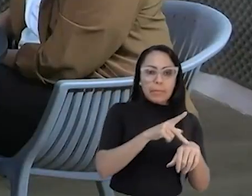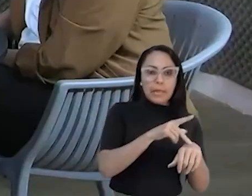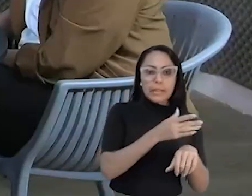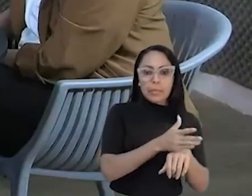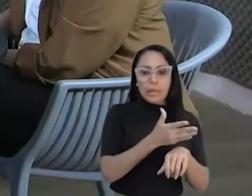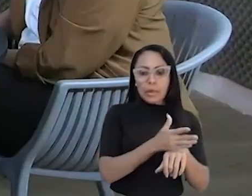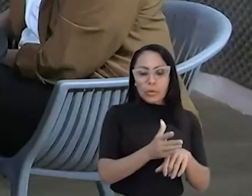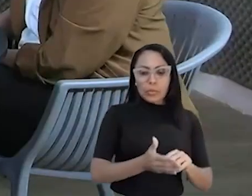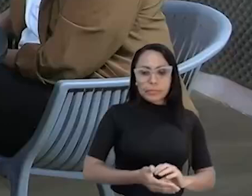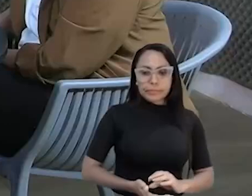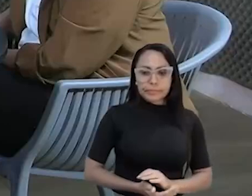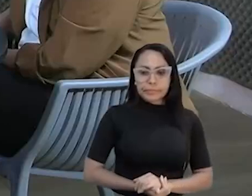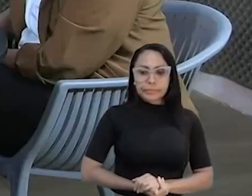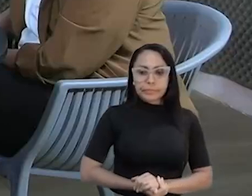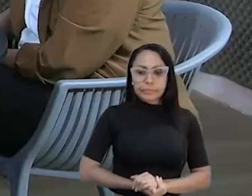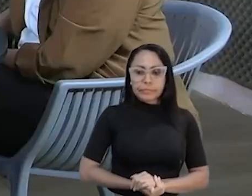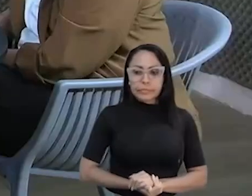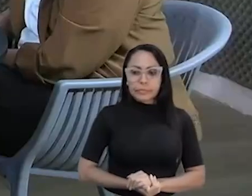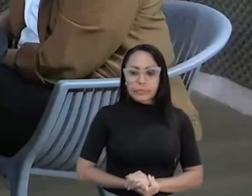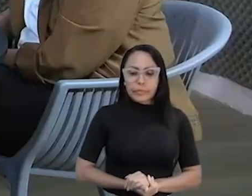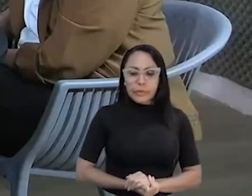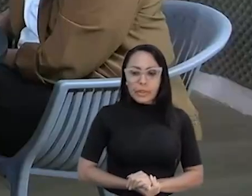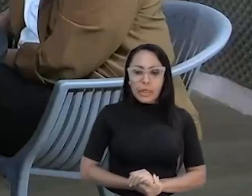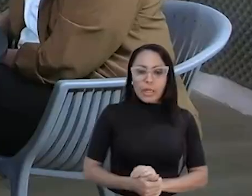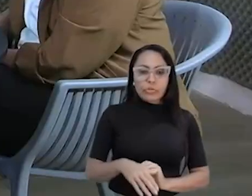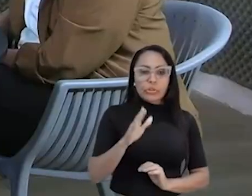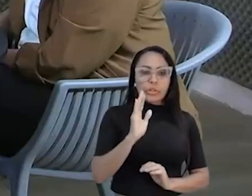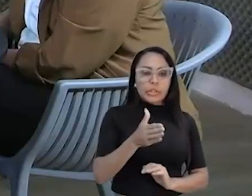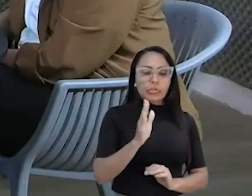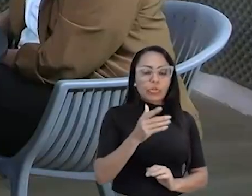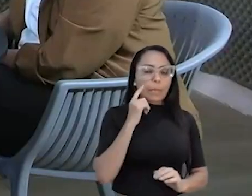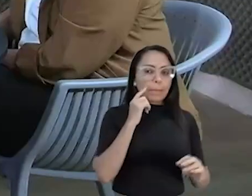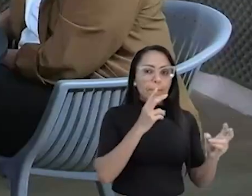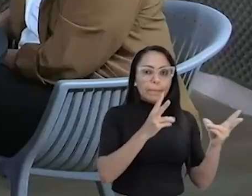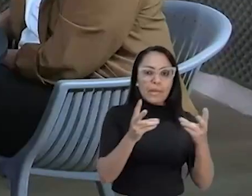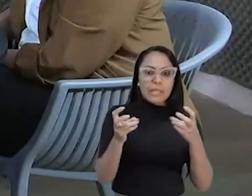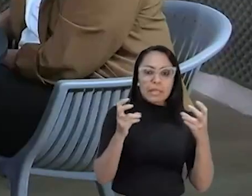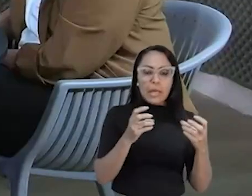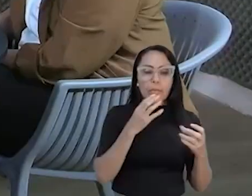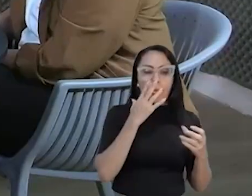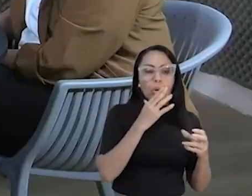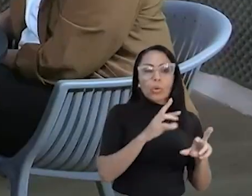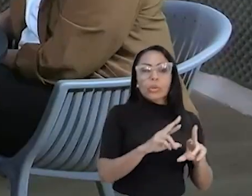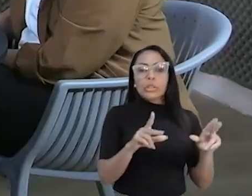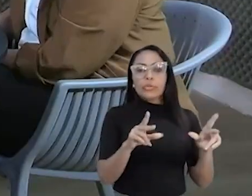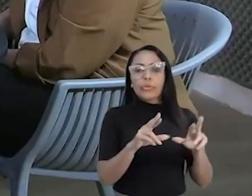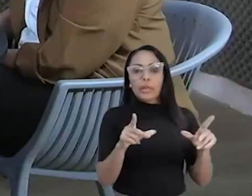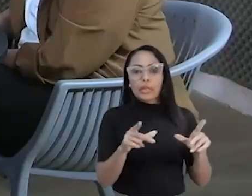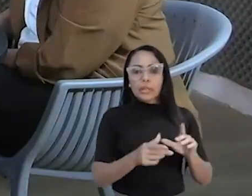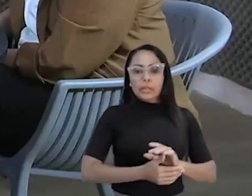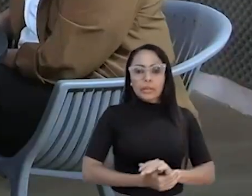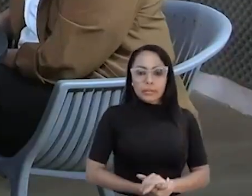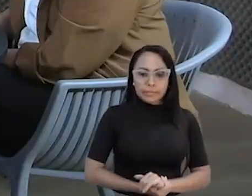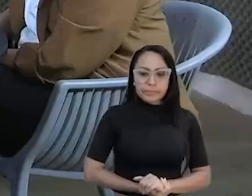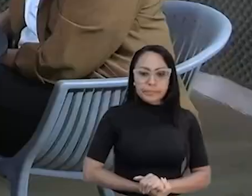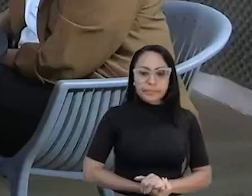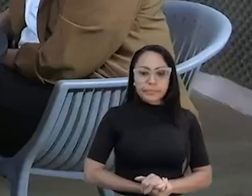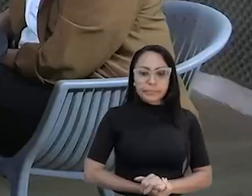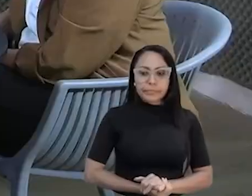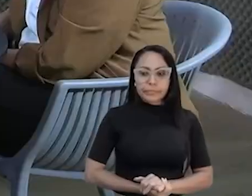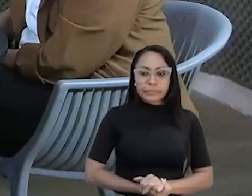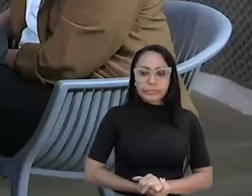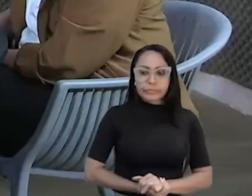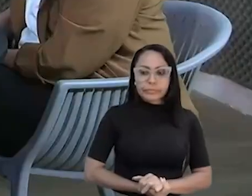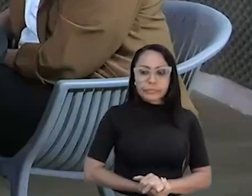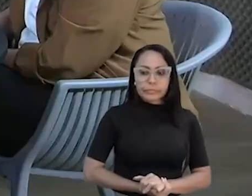né? E na estampa a gente já percebe uma cor diferente. Então é outra coisa inspirados na superfície que foi foi a sua